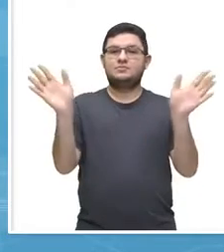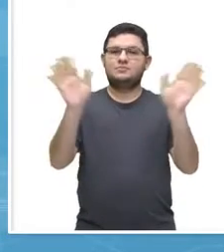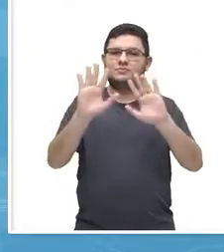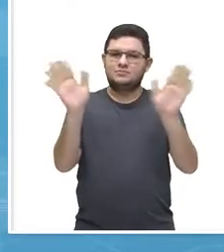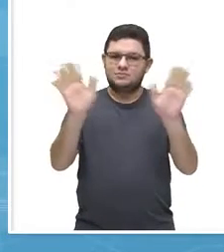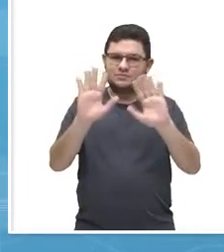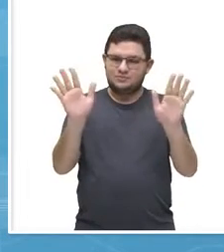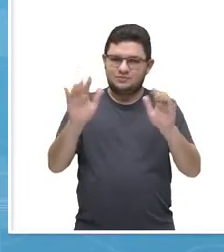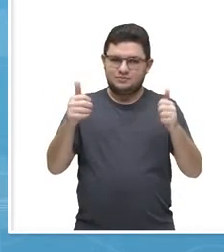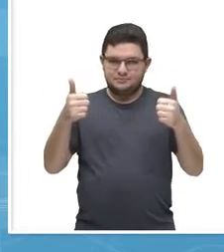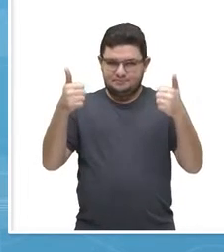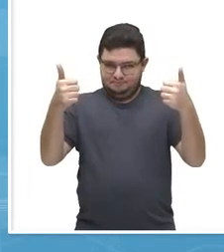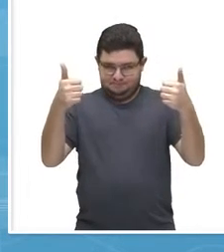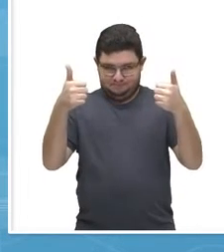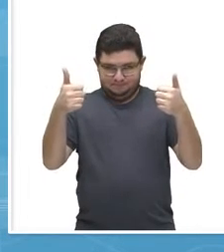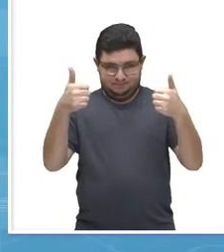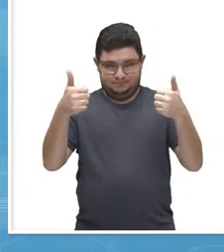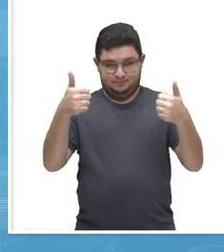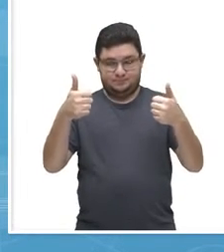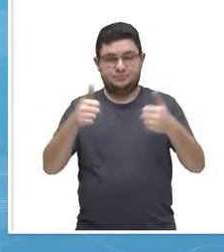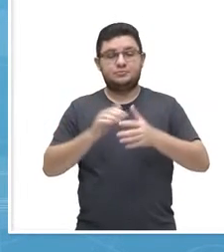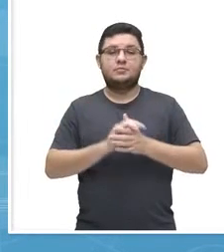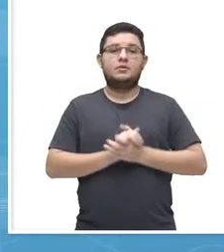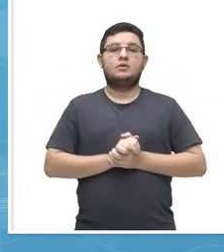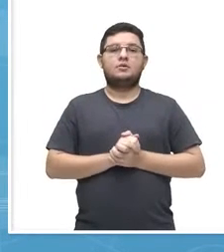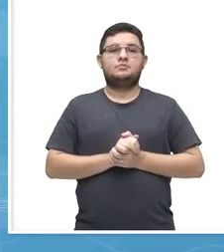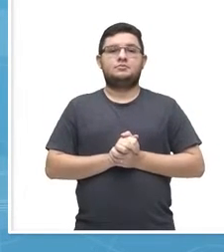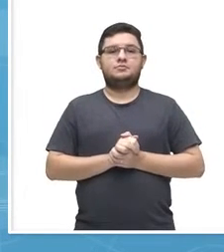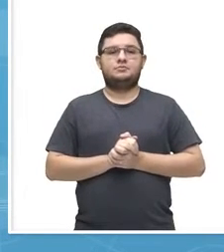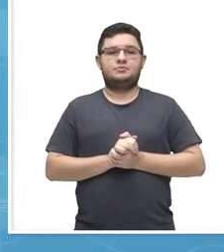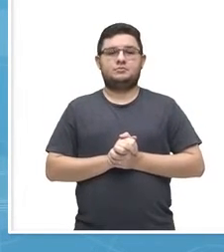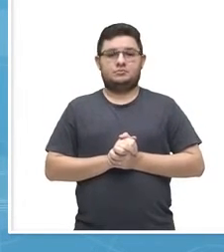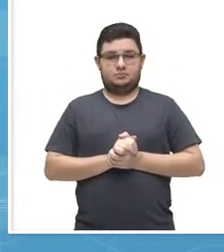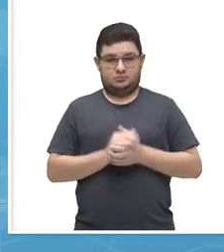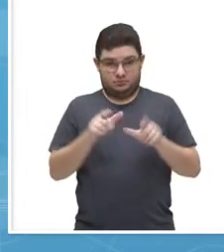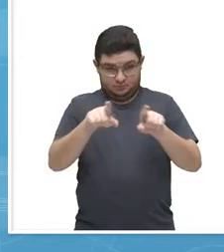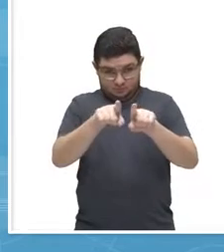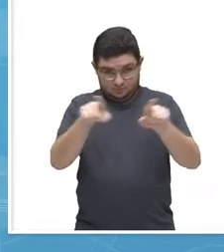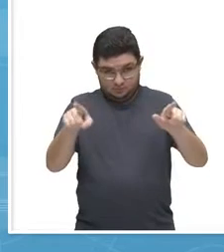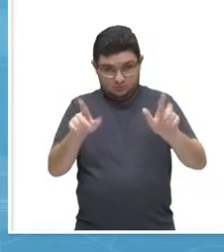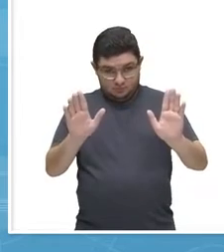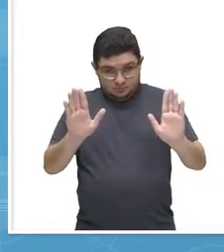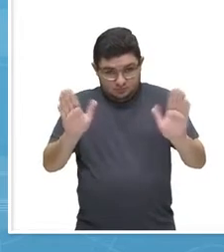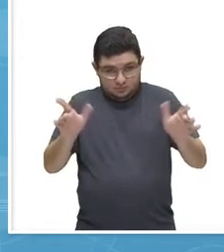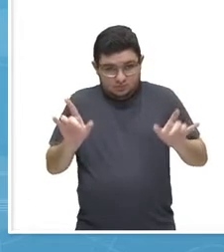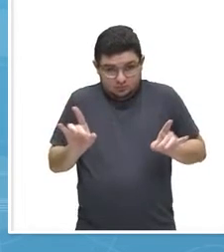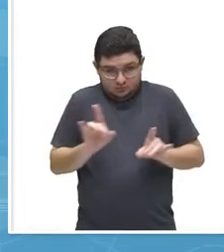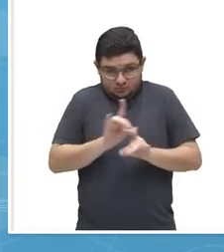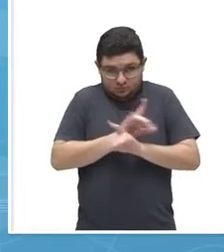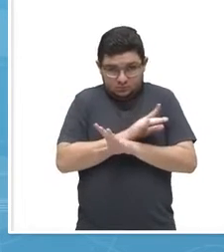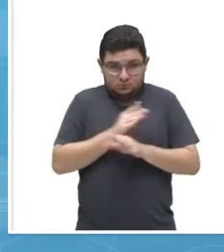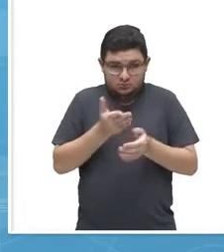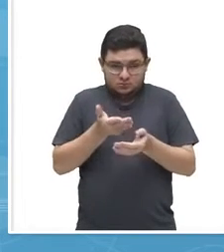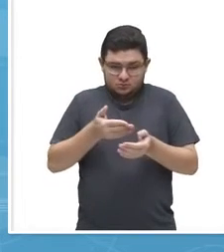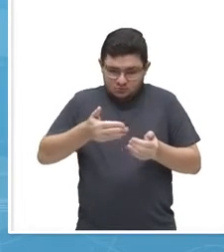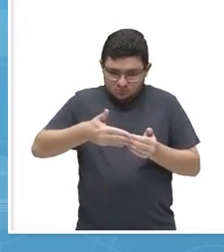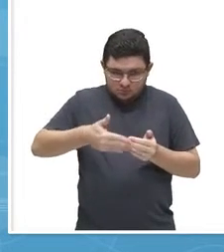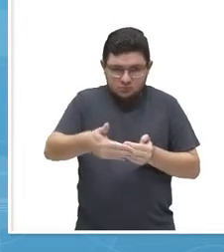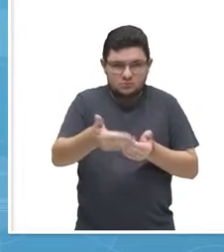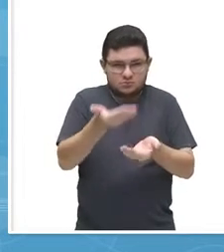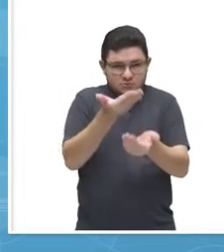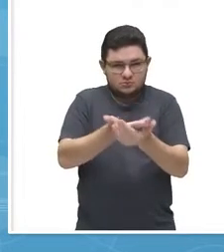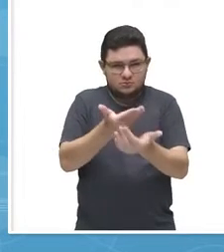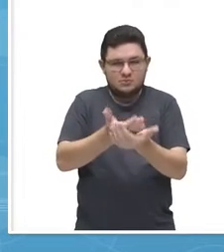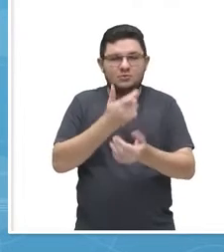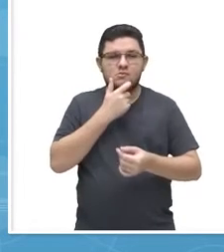everybody! How are you today? E aí, como estão todos hoje? Ready to study English? Prontos para a gente estudar inglês um pouquinho? Vamos lá, gente, vamos se